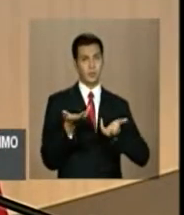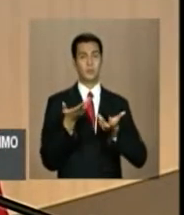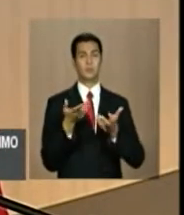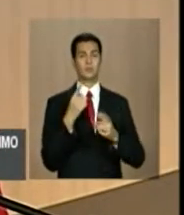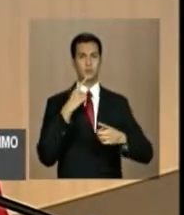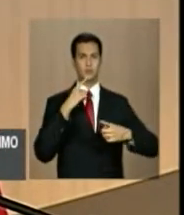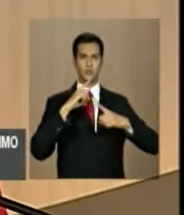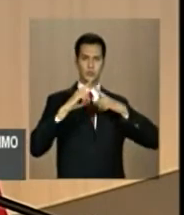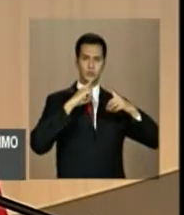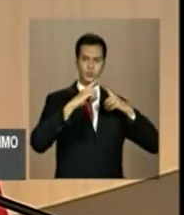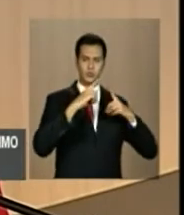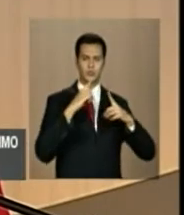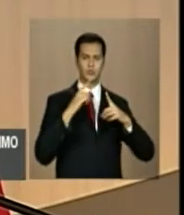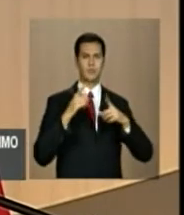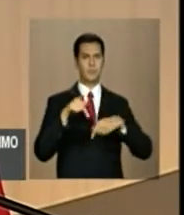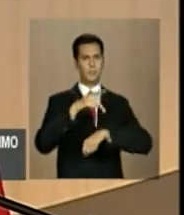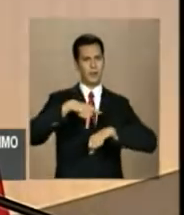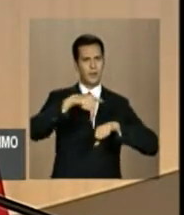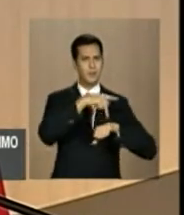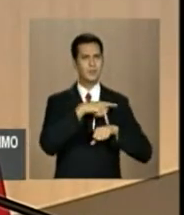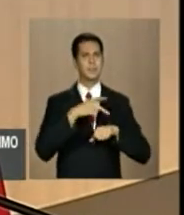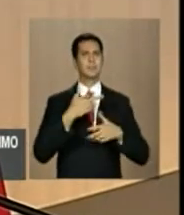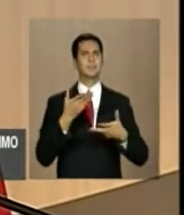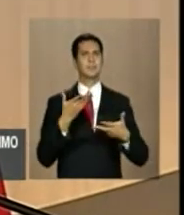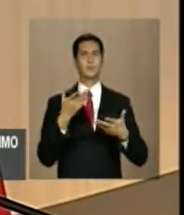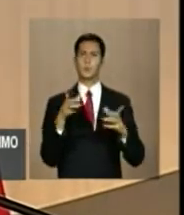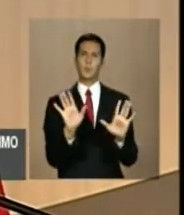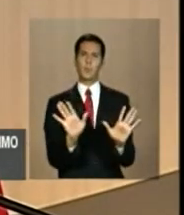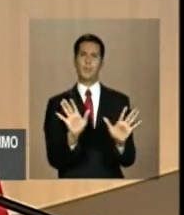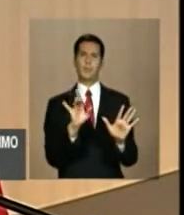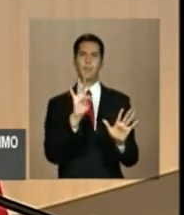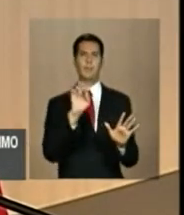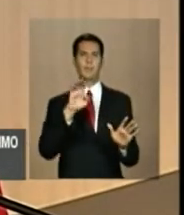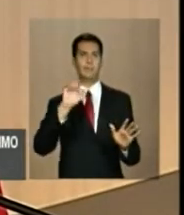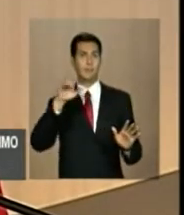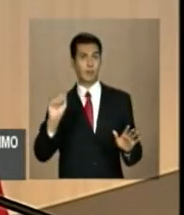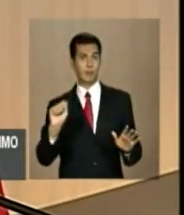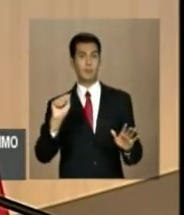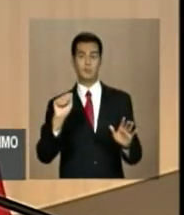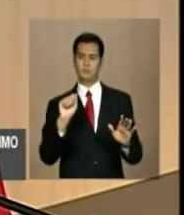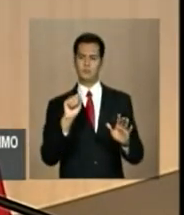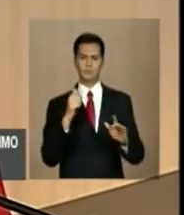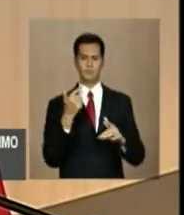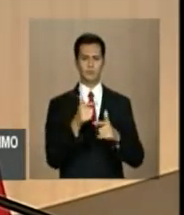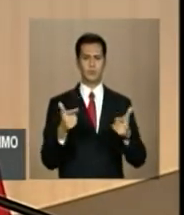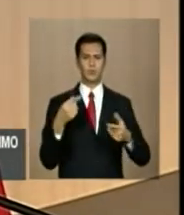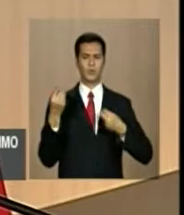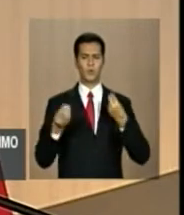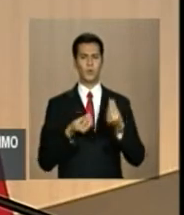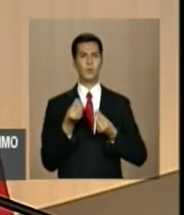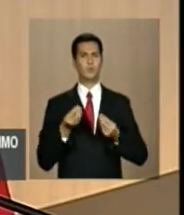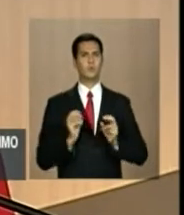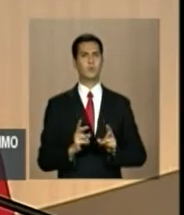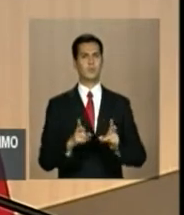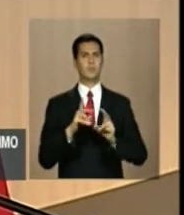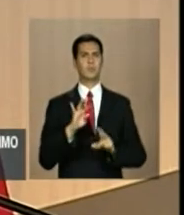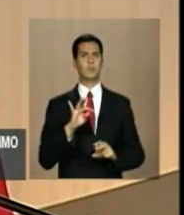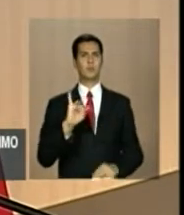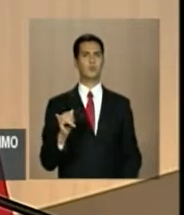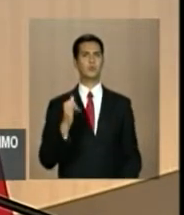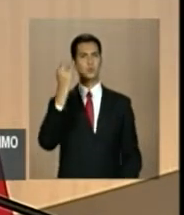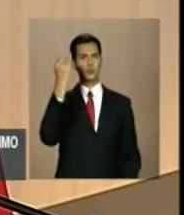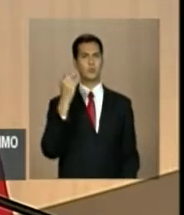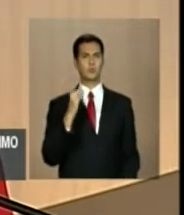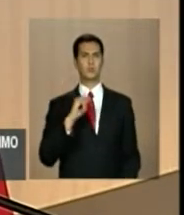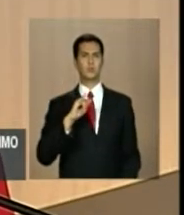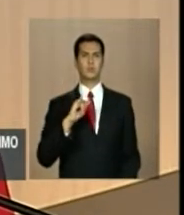há razão técnica, não é política, não há razão técnica para manter as taxas de